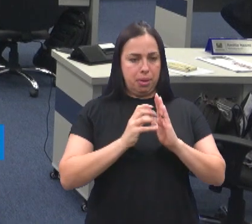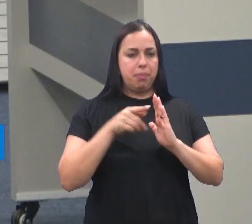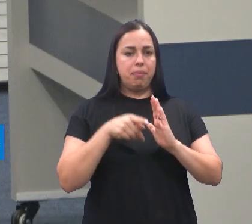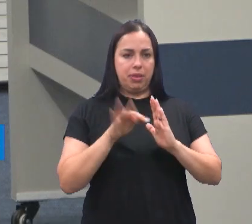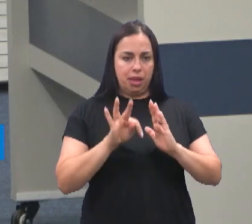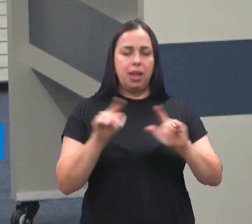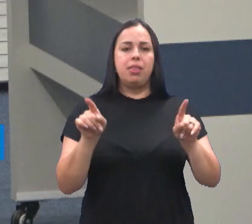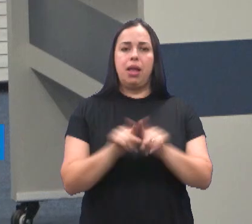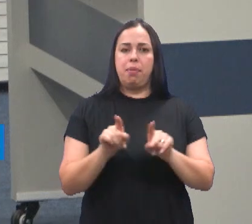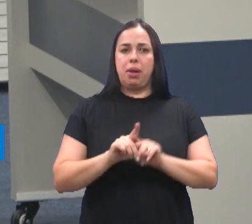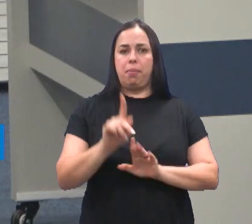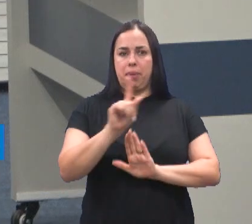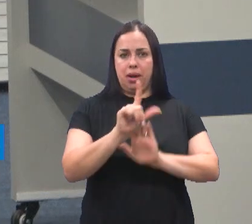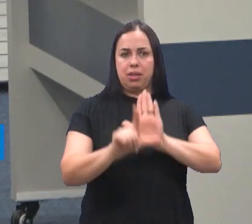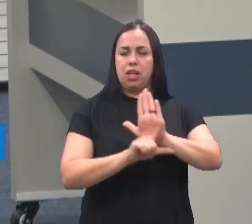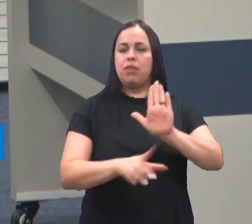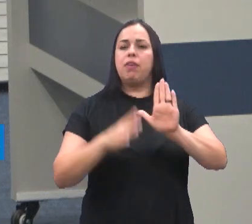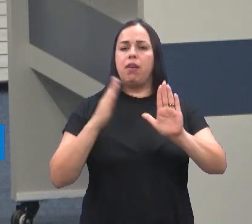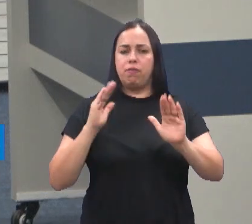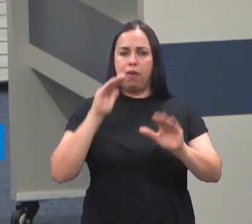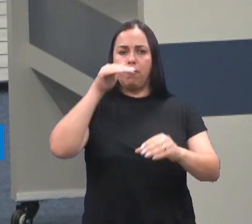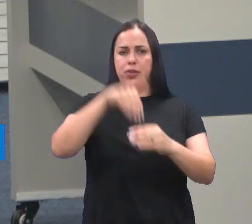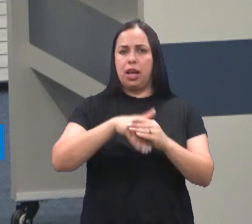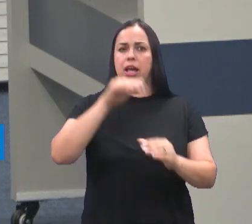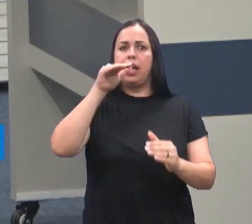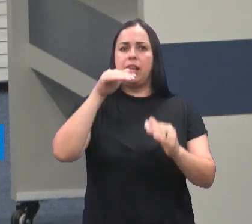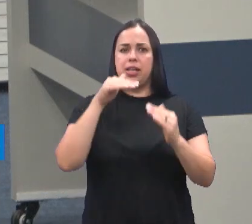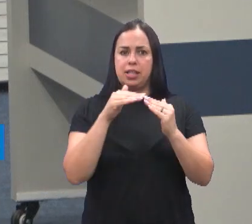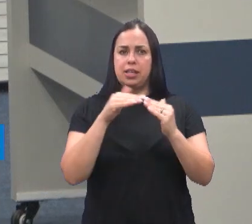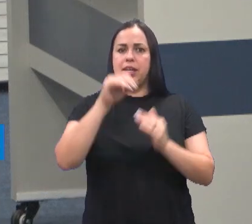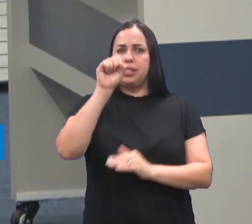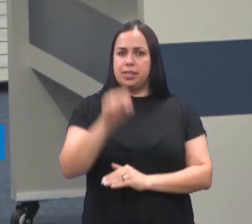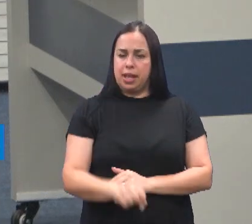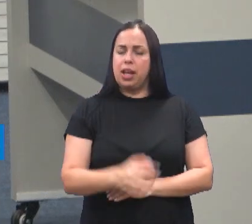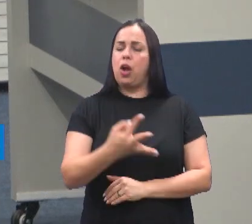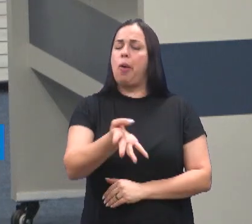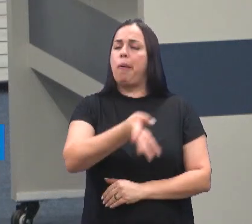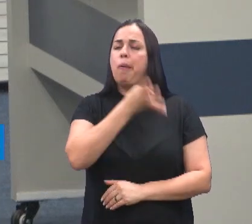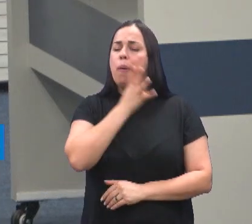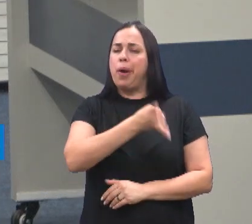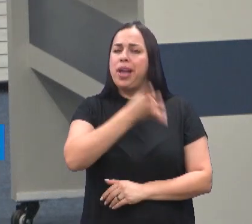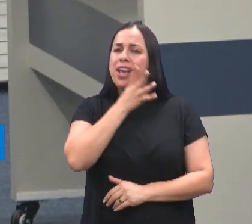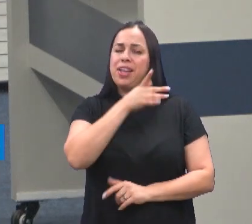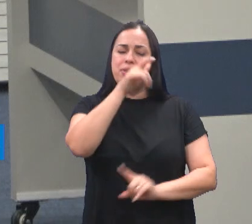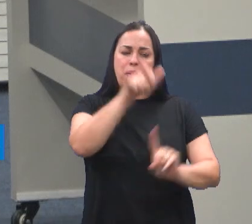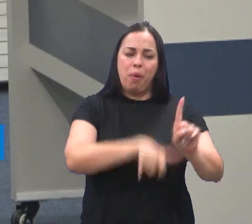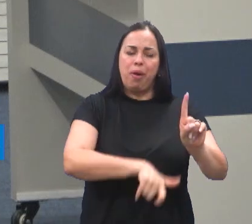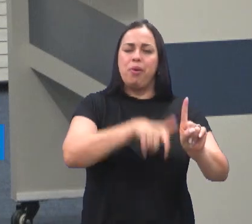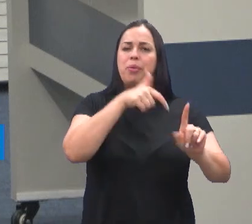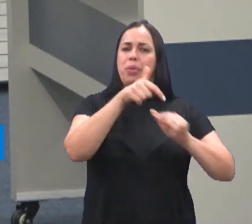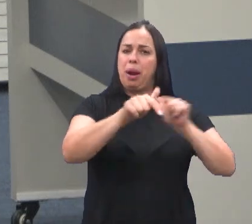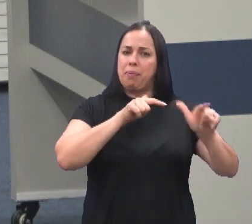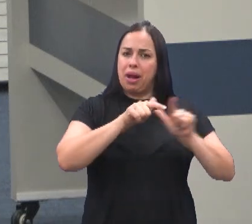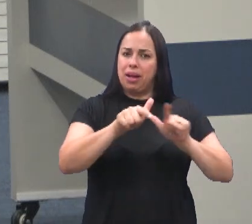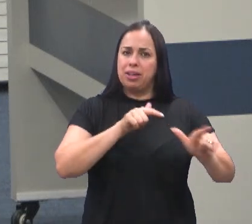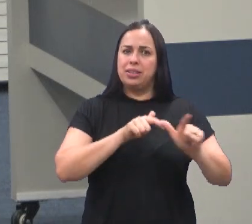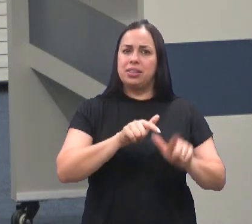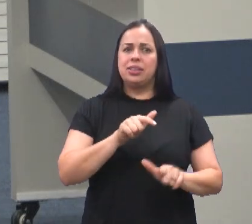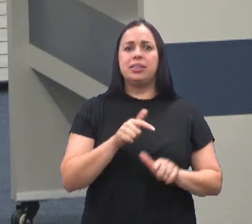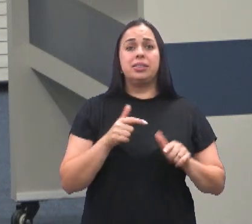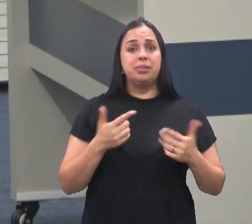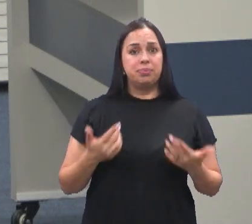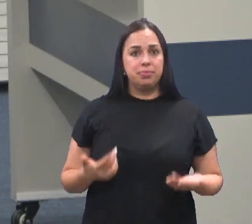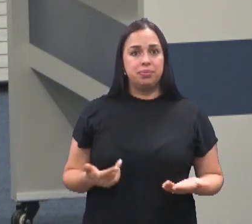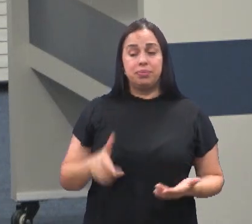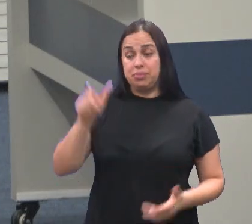votar favorável a esse projeto. Conheço bastante o trabalho da doutora Silvia e do